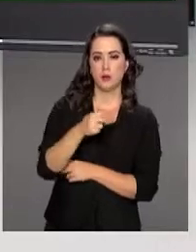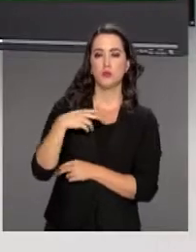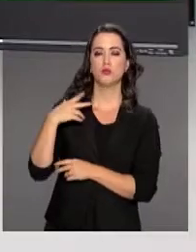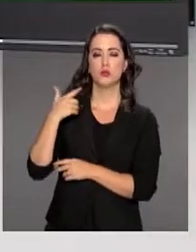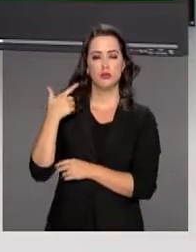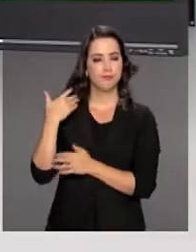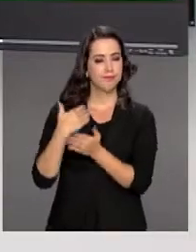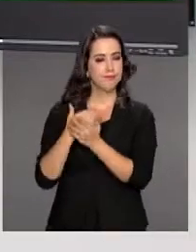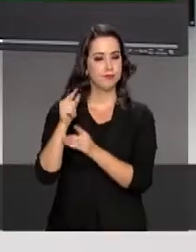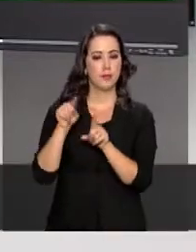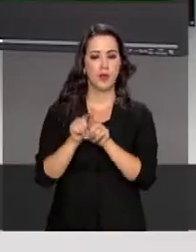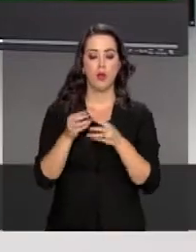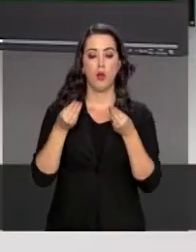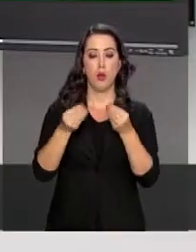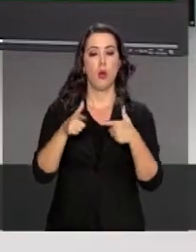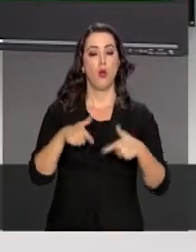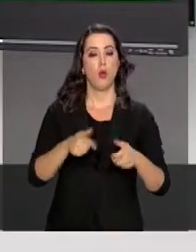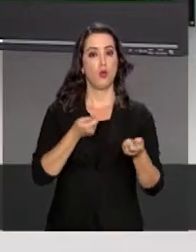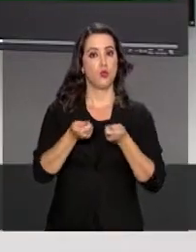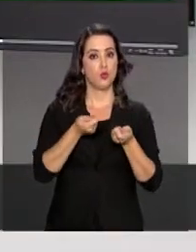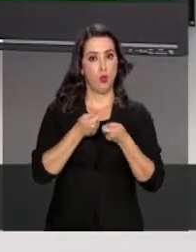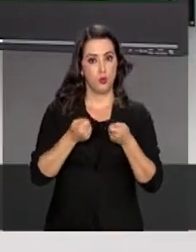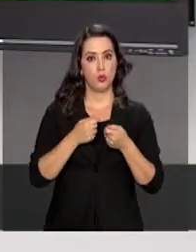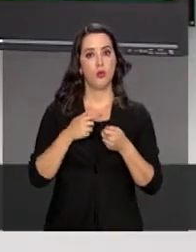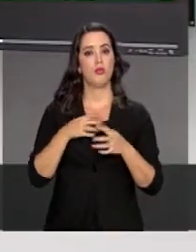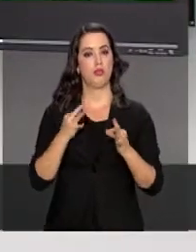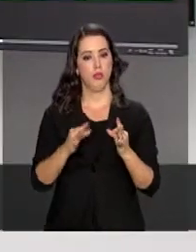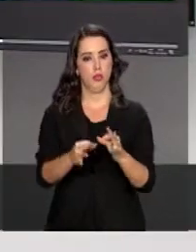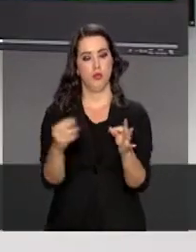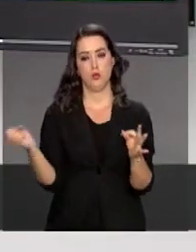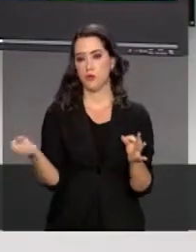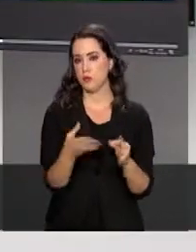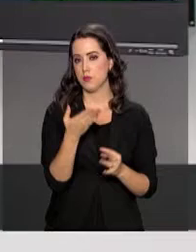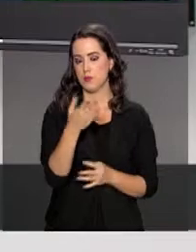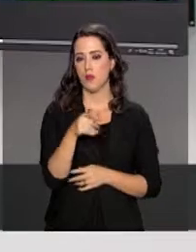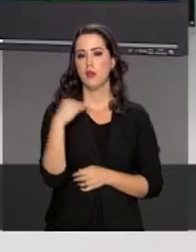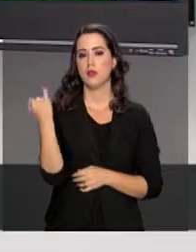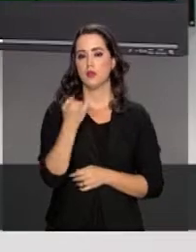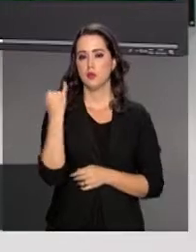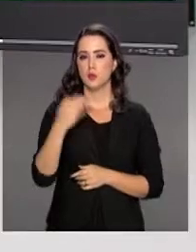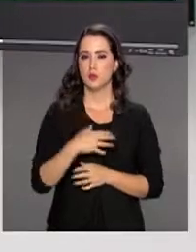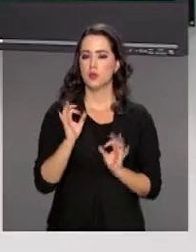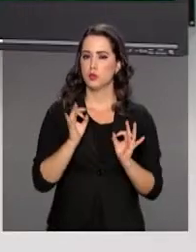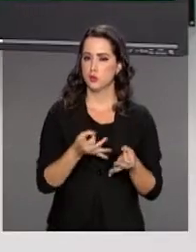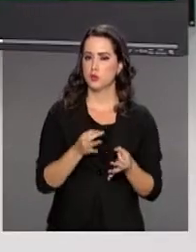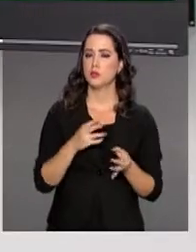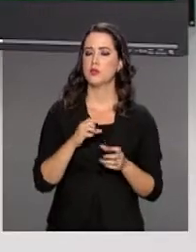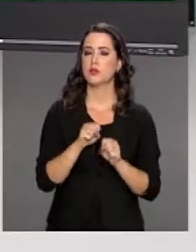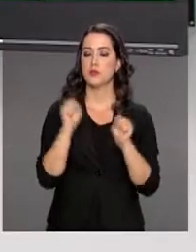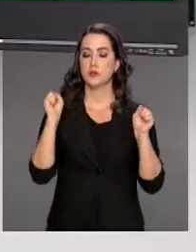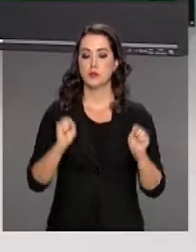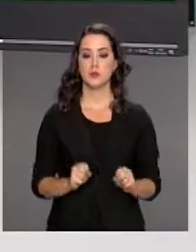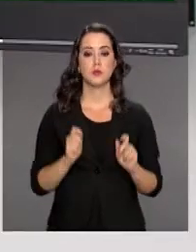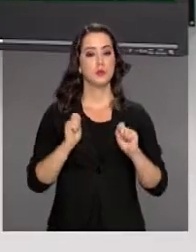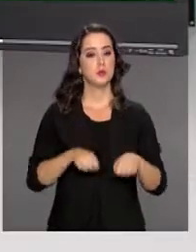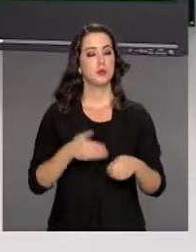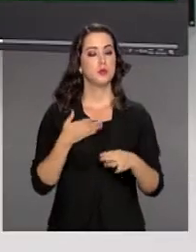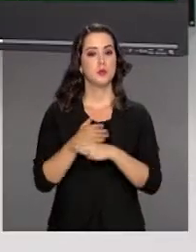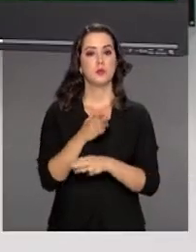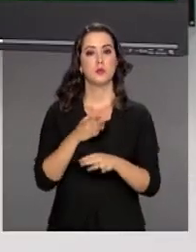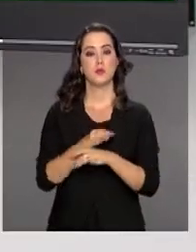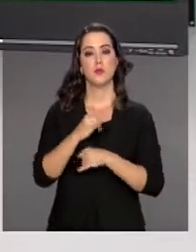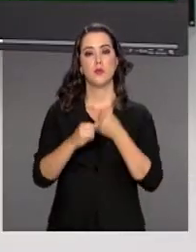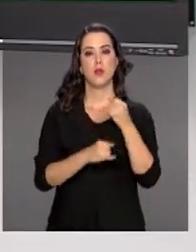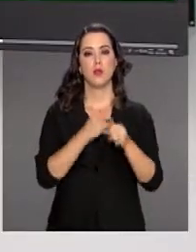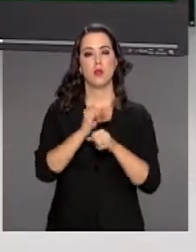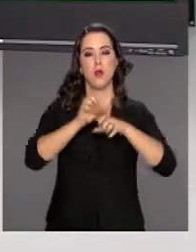centro de operações de alta tecnologia é um passo importante para o pleno funcionamento do sistema que vai permitir o acesso à internet